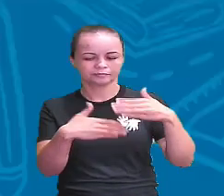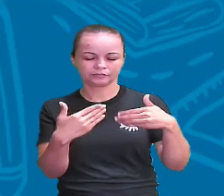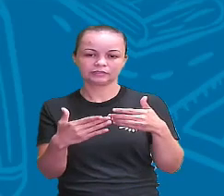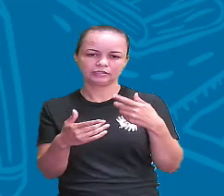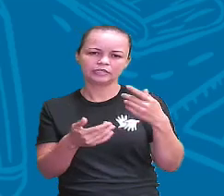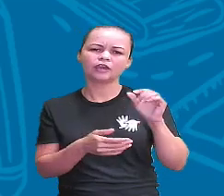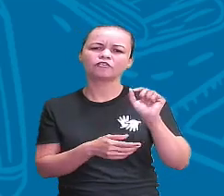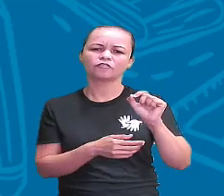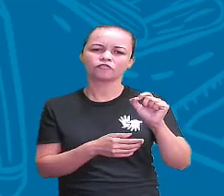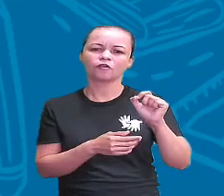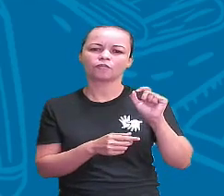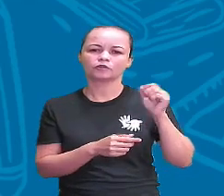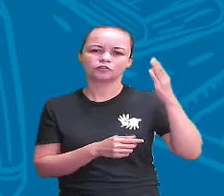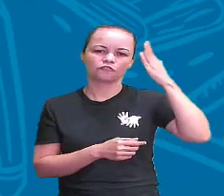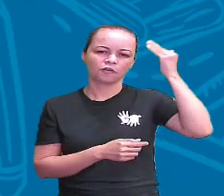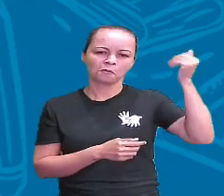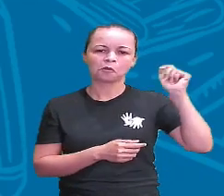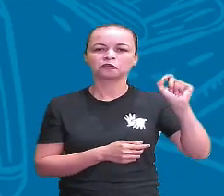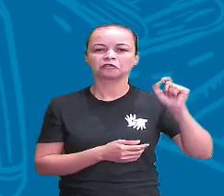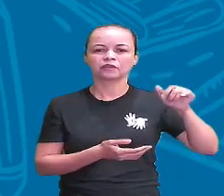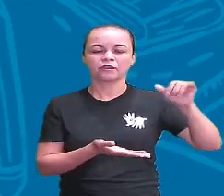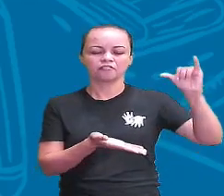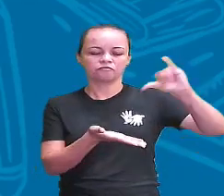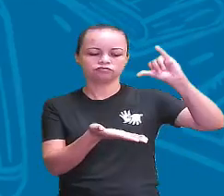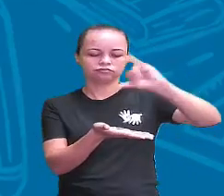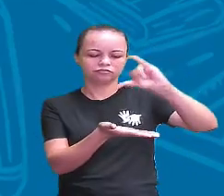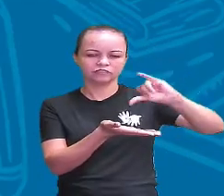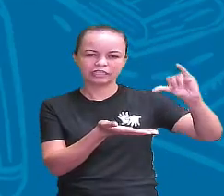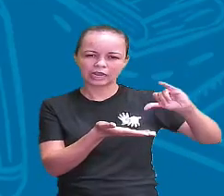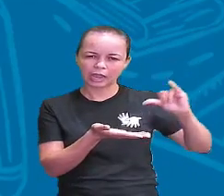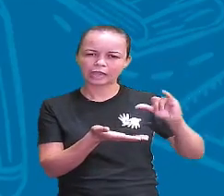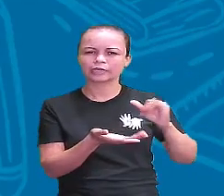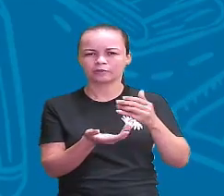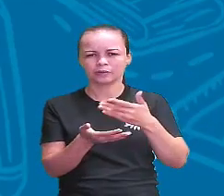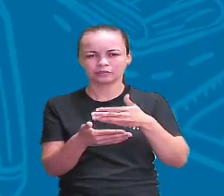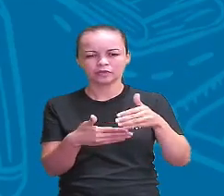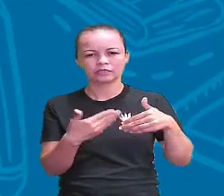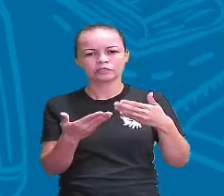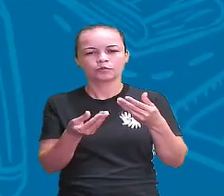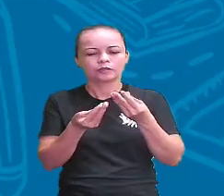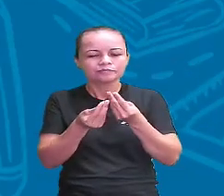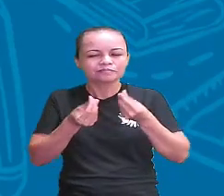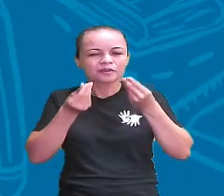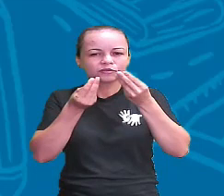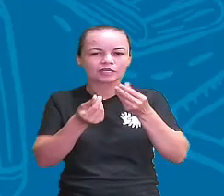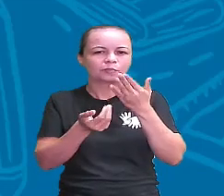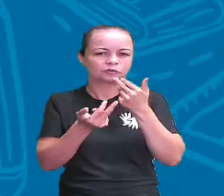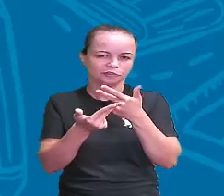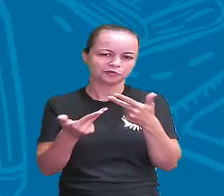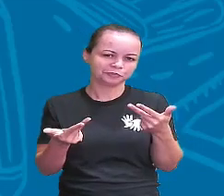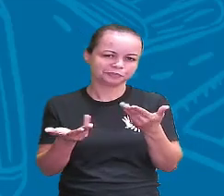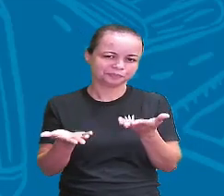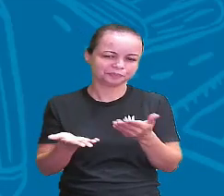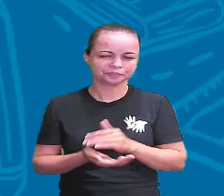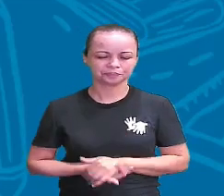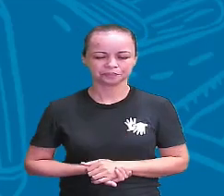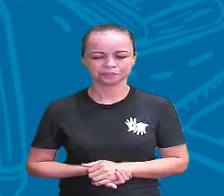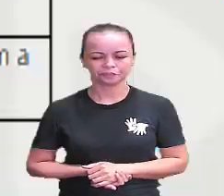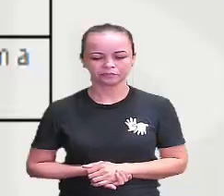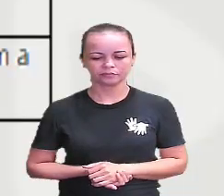famoso vinagre, né? Que a gente normalmente usa também para poder realçar o sabor dos alimentos, né? E ali,